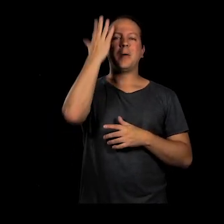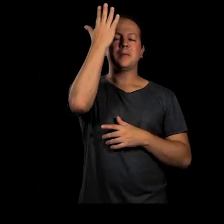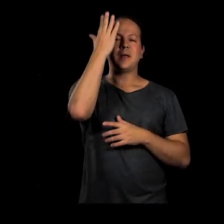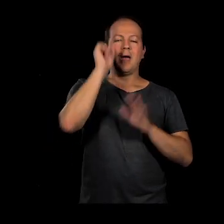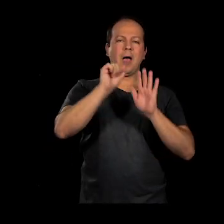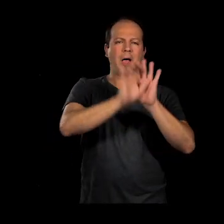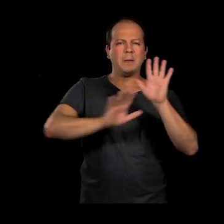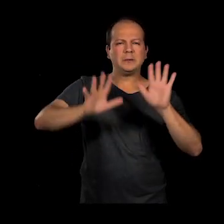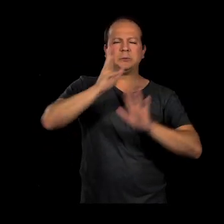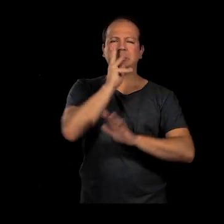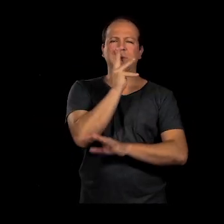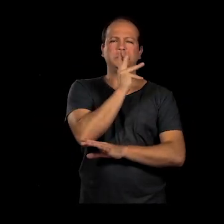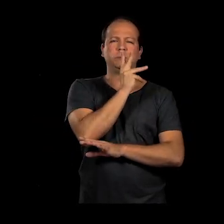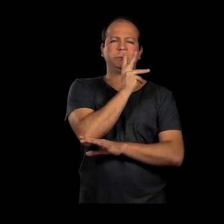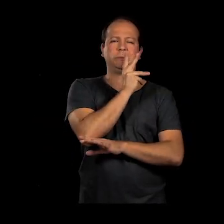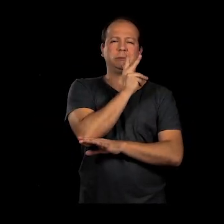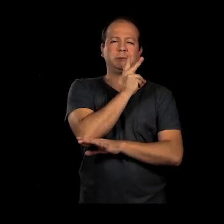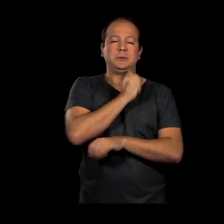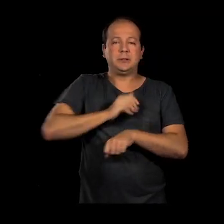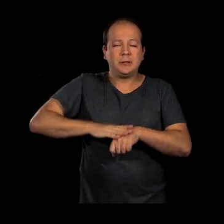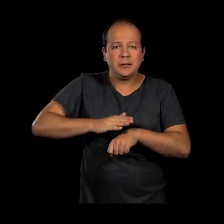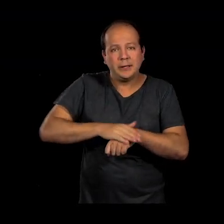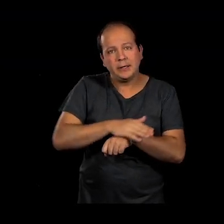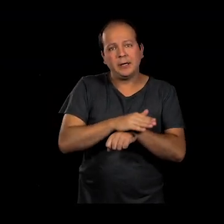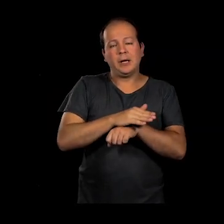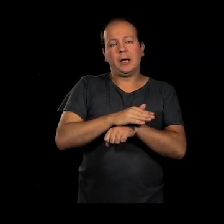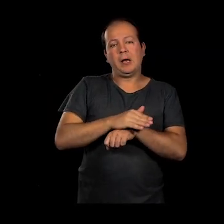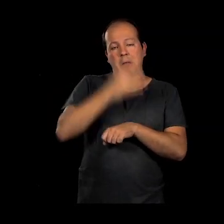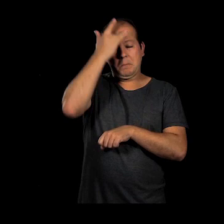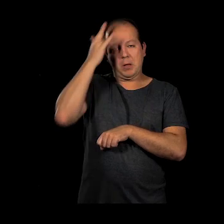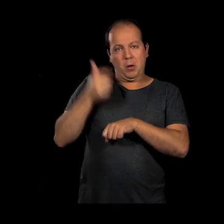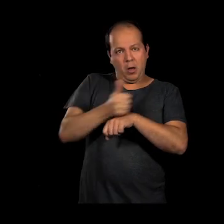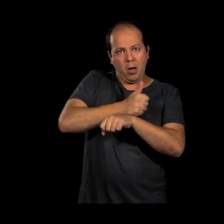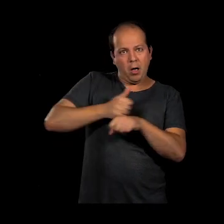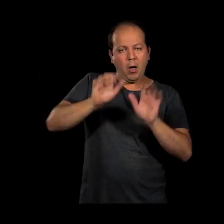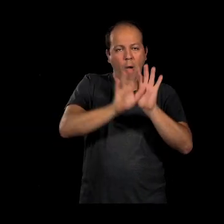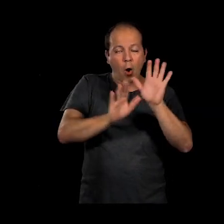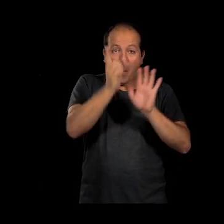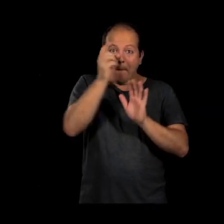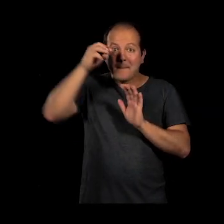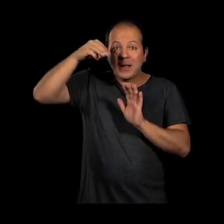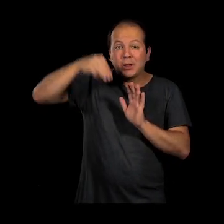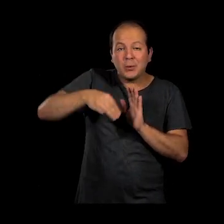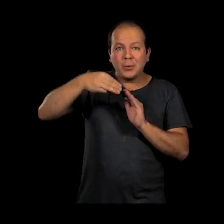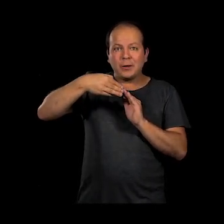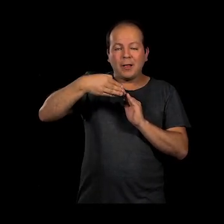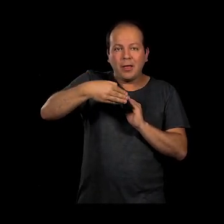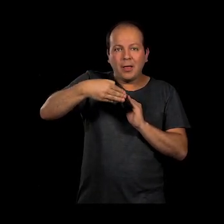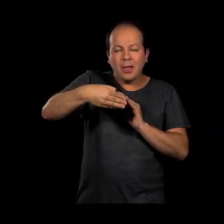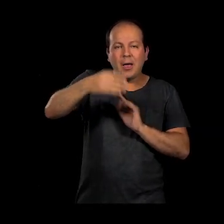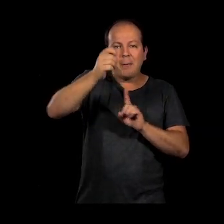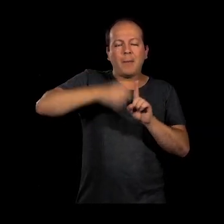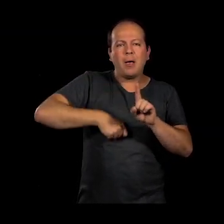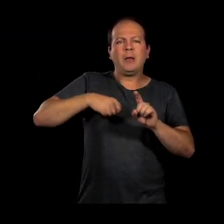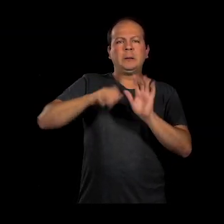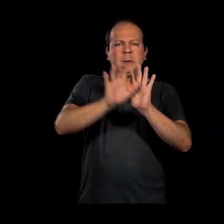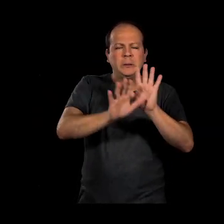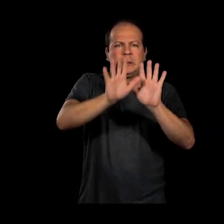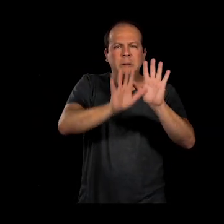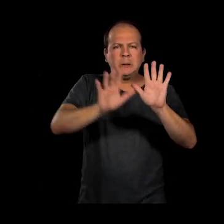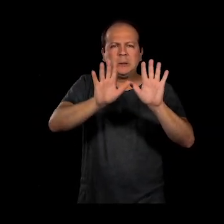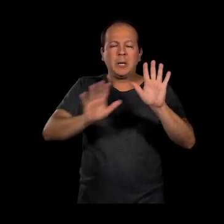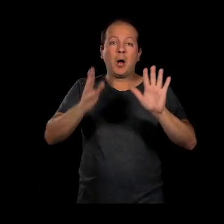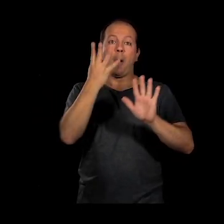animação é muito demorada para produzir, né? Um animador produz em média 1 minuto por mês, né? O animador fica ali animando